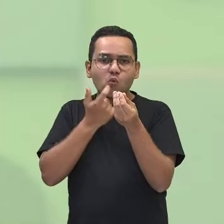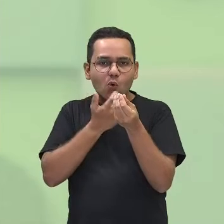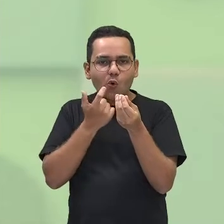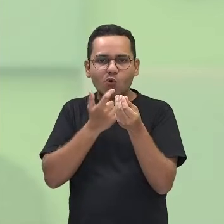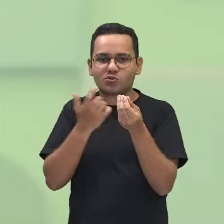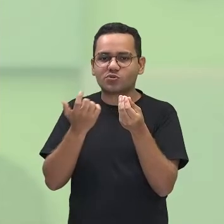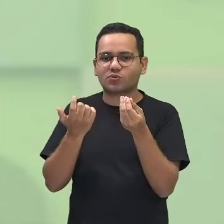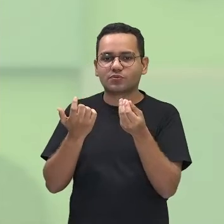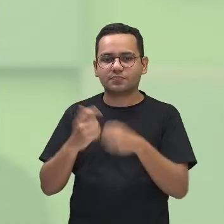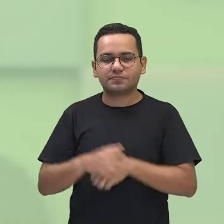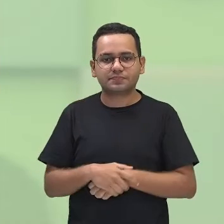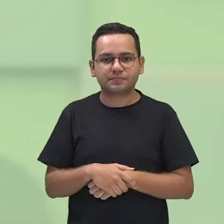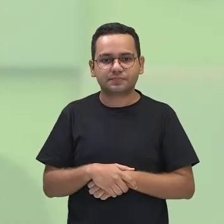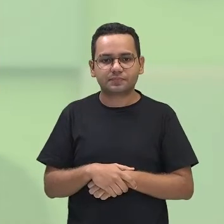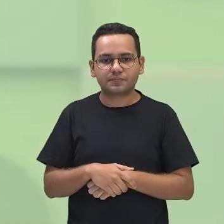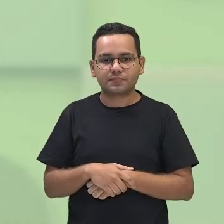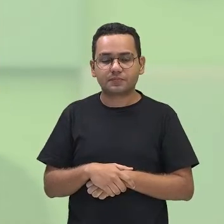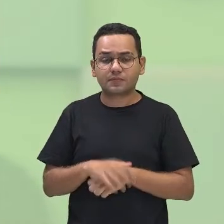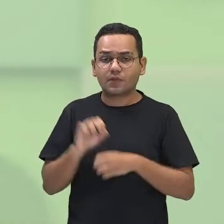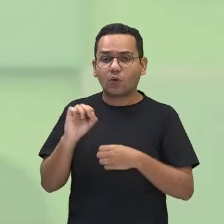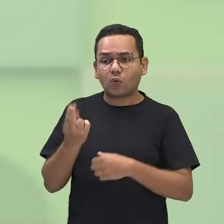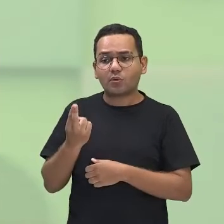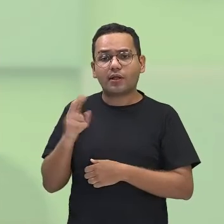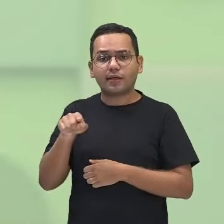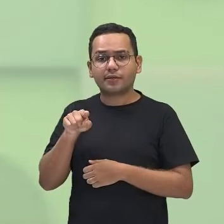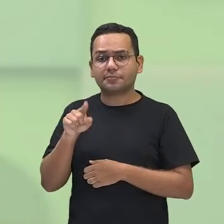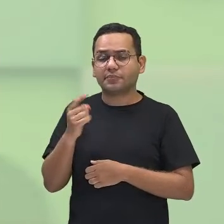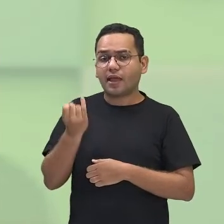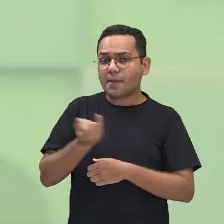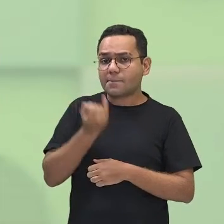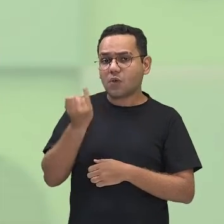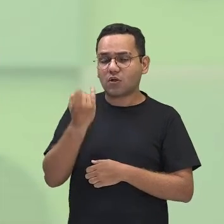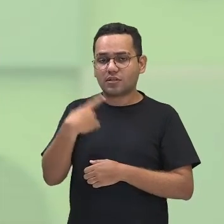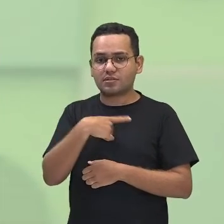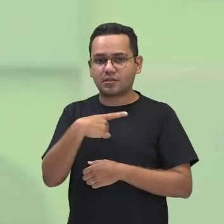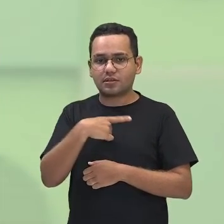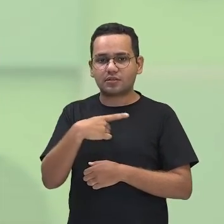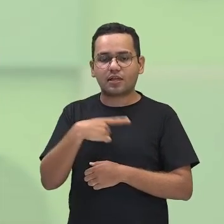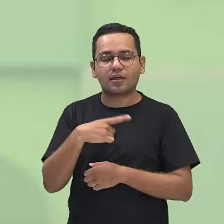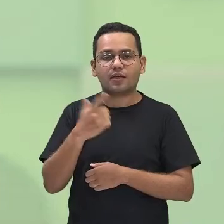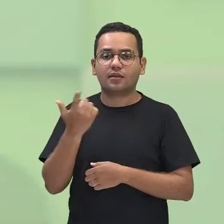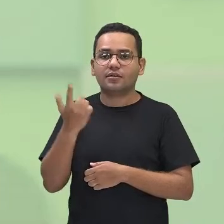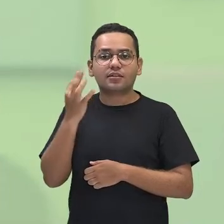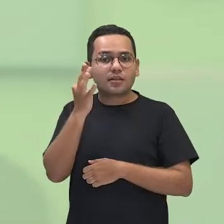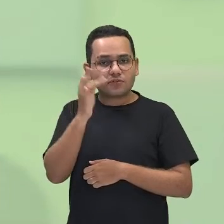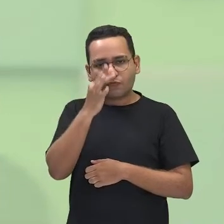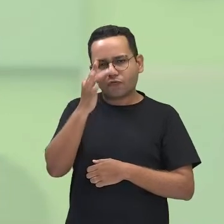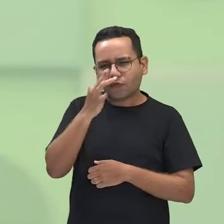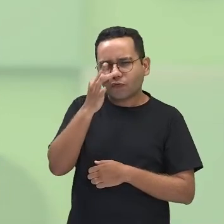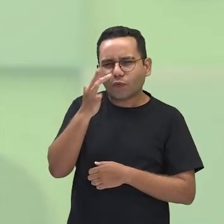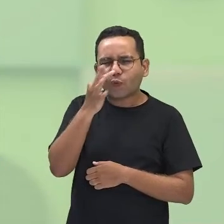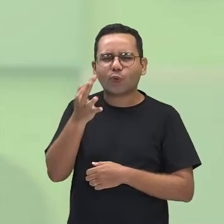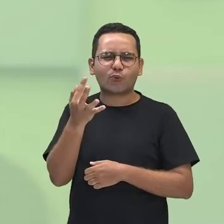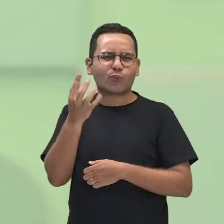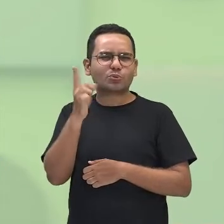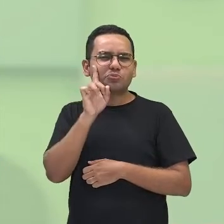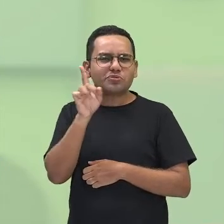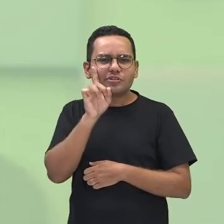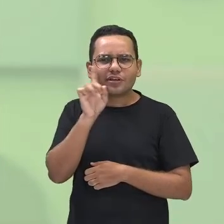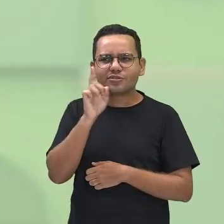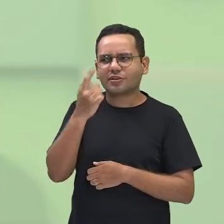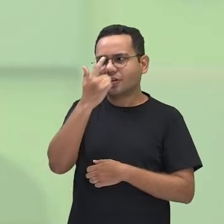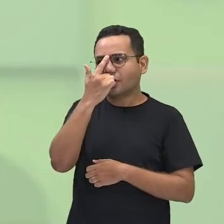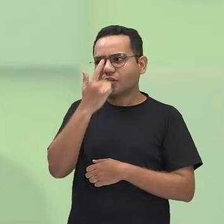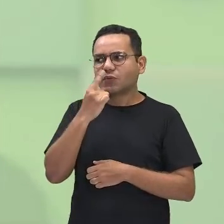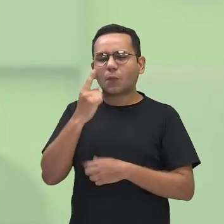possuem, ou a importância que as flores causam, né, no nosso dia a dia, naquela emoção, né, de